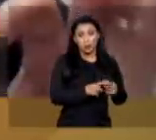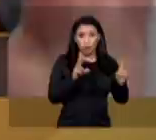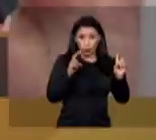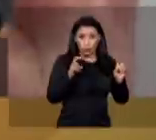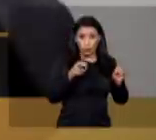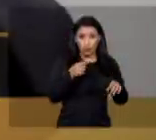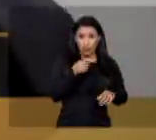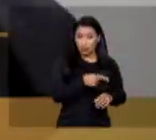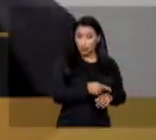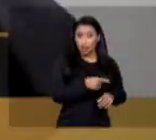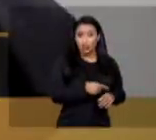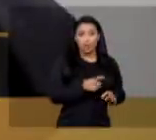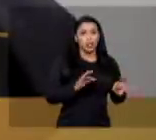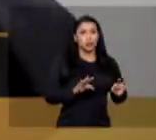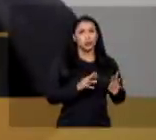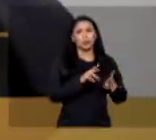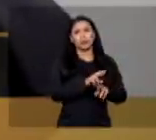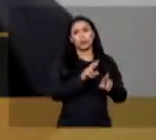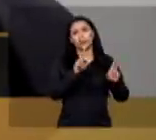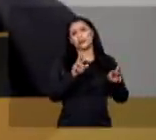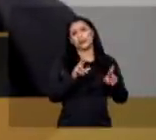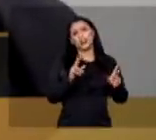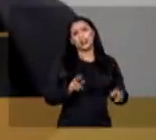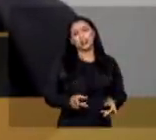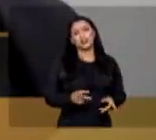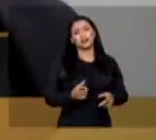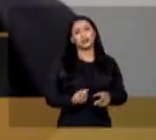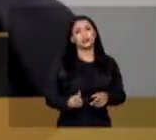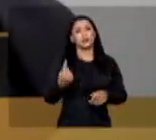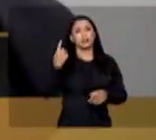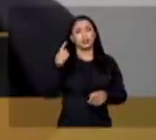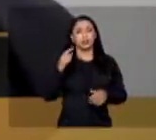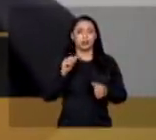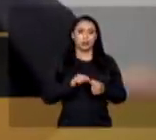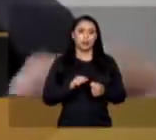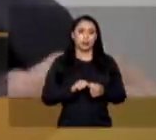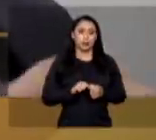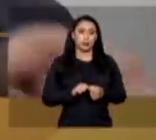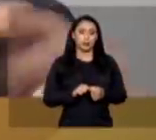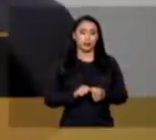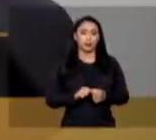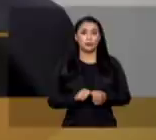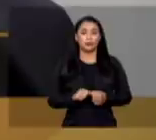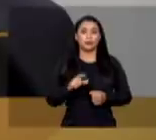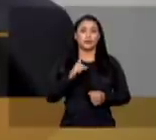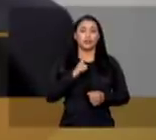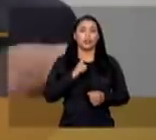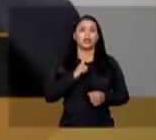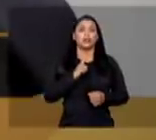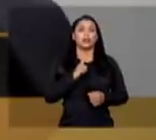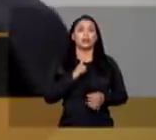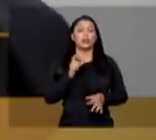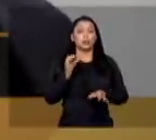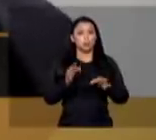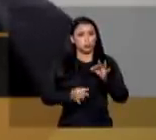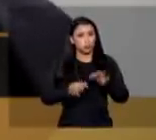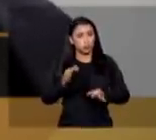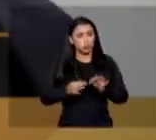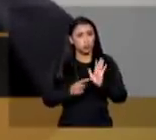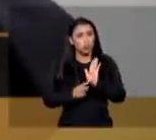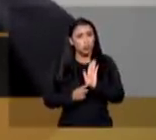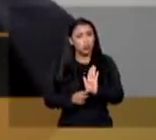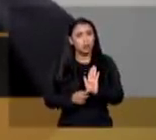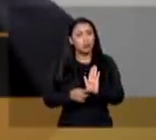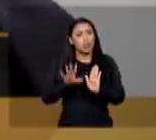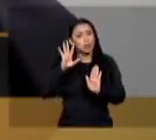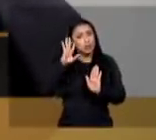de situação absolutamente diversa daquela que ora se coloca. Ora, uma vez cassado o ato judicial que dava aso